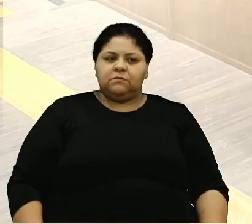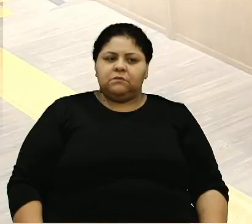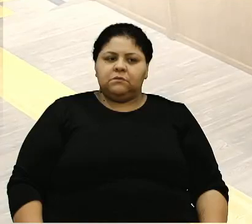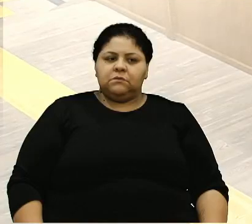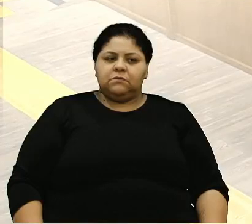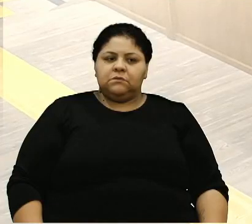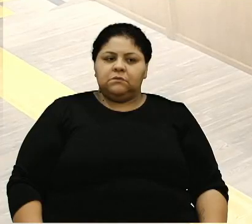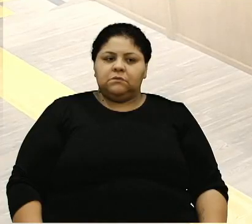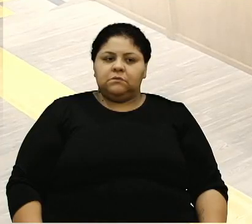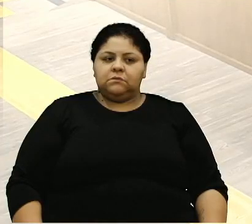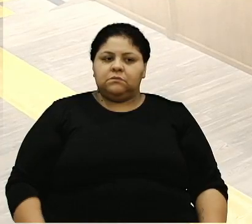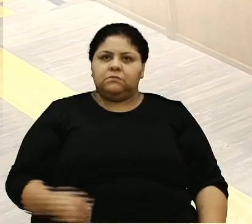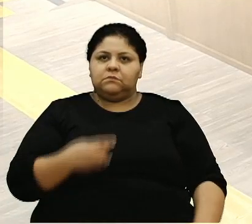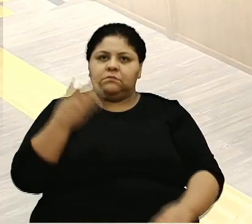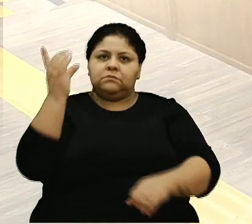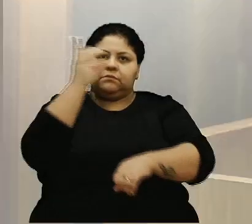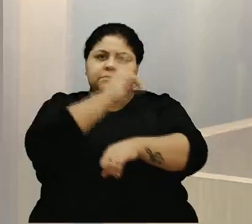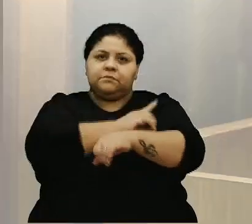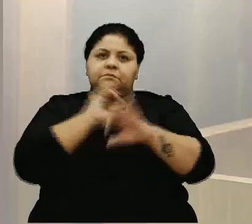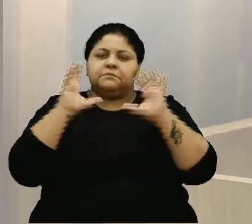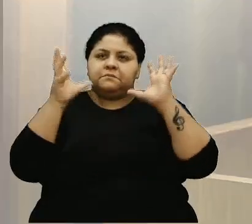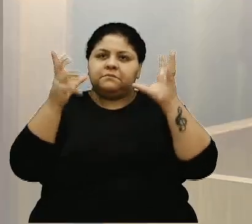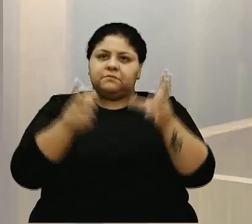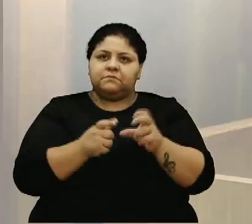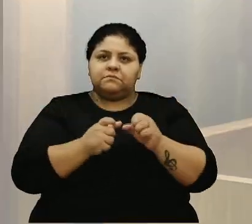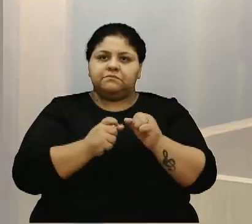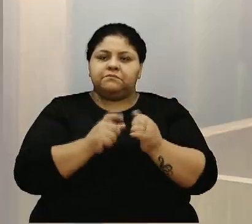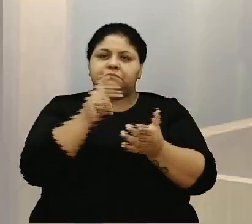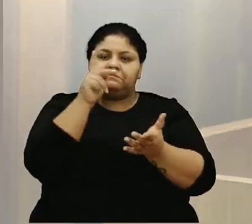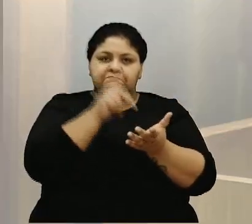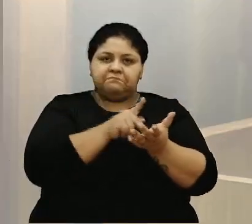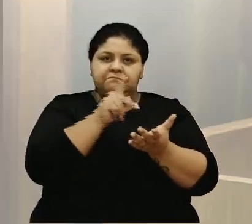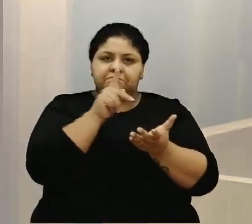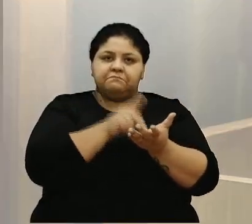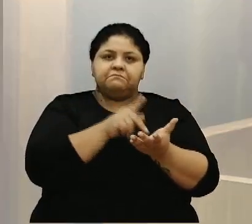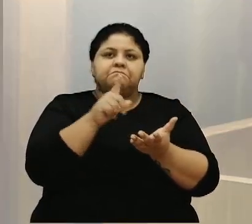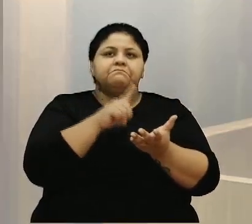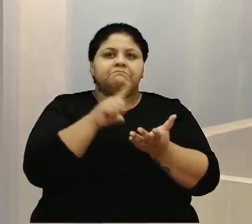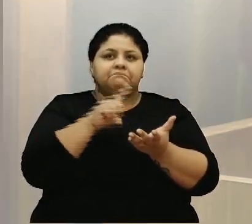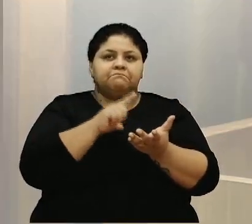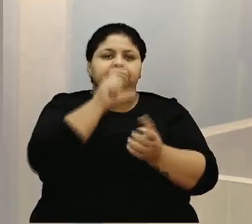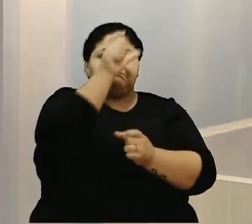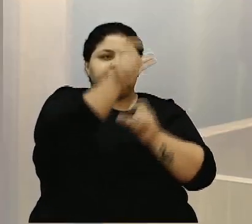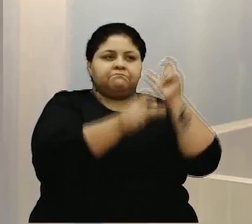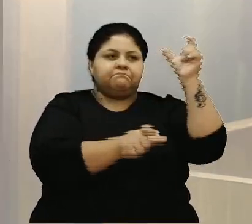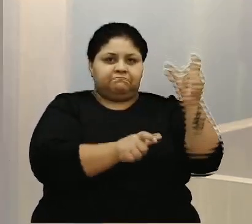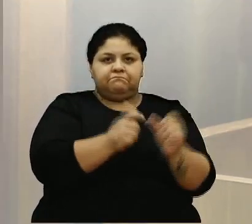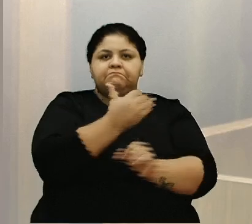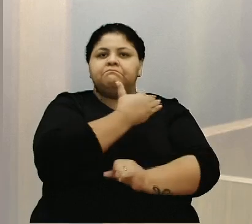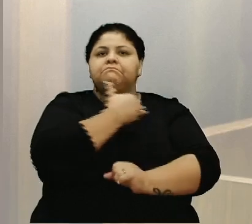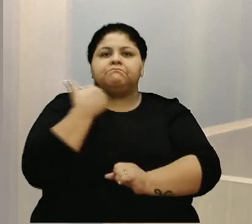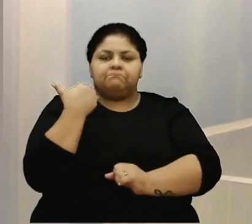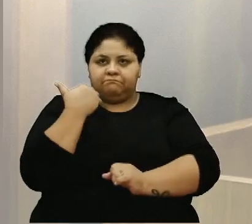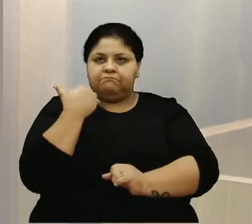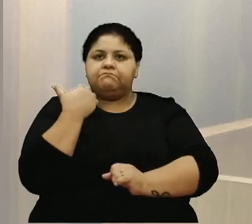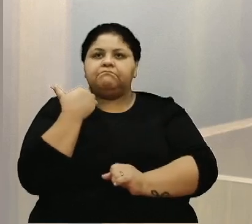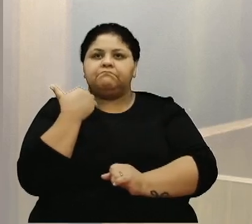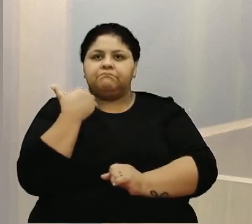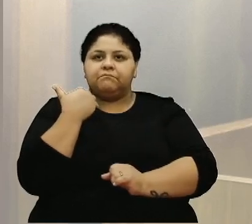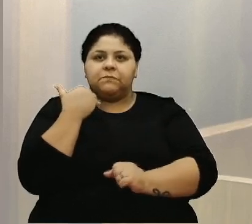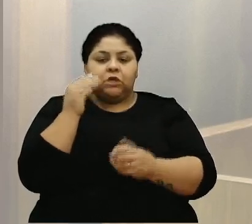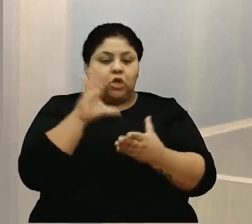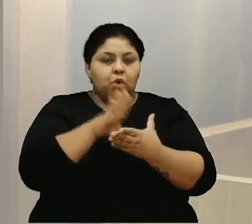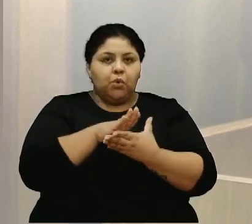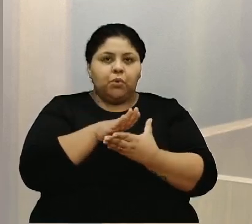Bom dia a todas e a todos. De fato, tem pessoas morrendo, pessoas